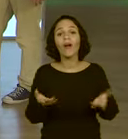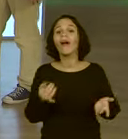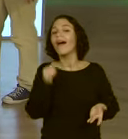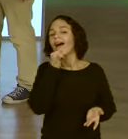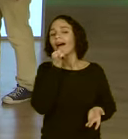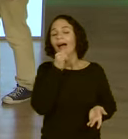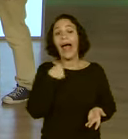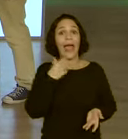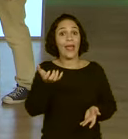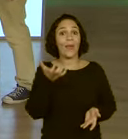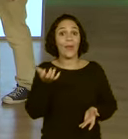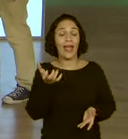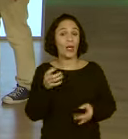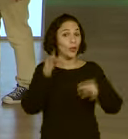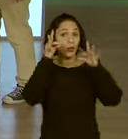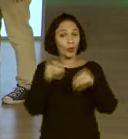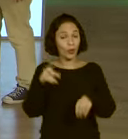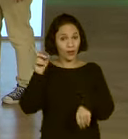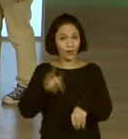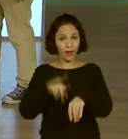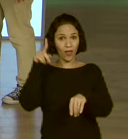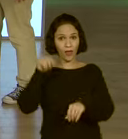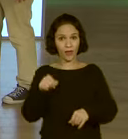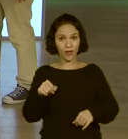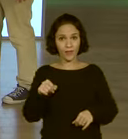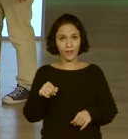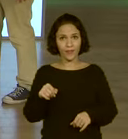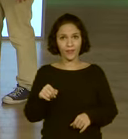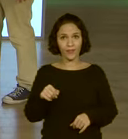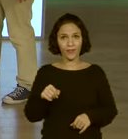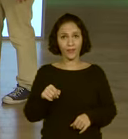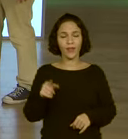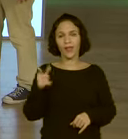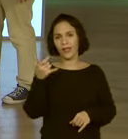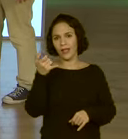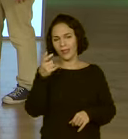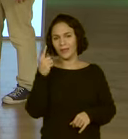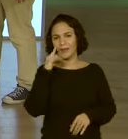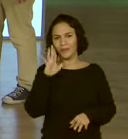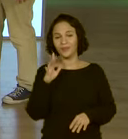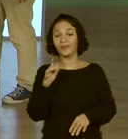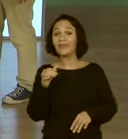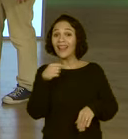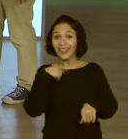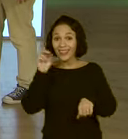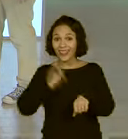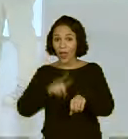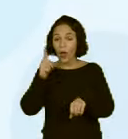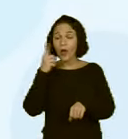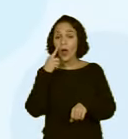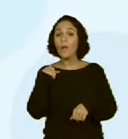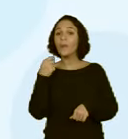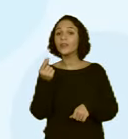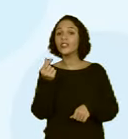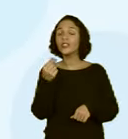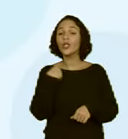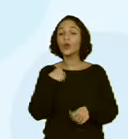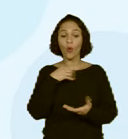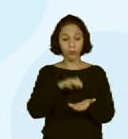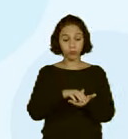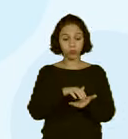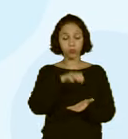ideia do quero fazer tudo de uma vez. Então, para eu fazer tudo de uma vez, cadê a canetinha aqui? Eu precisaria de...